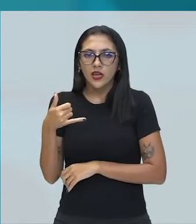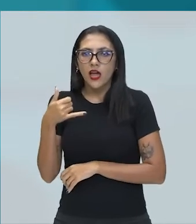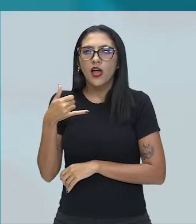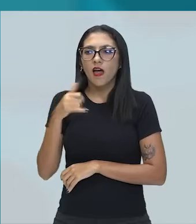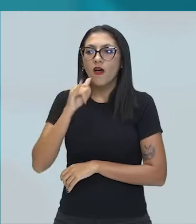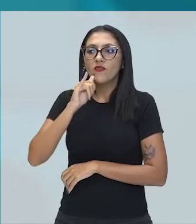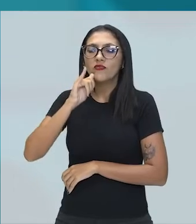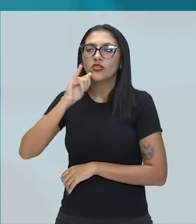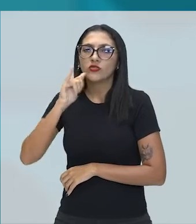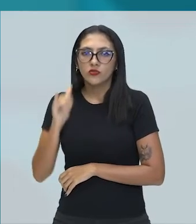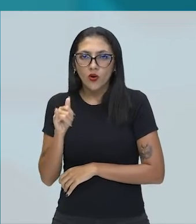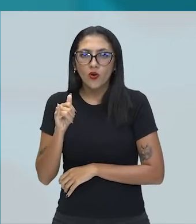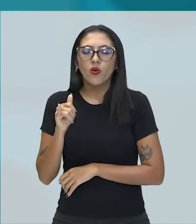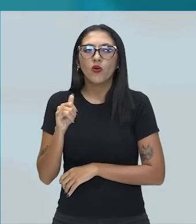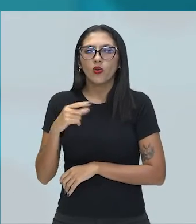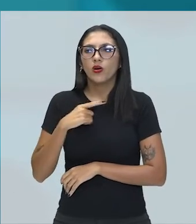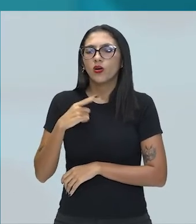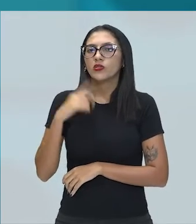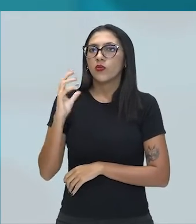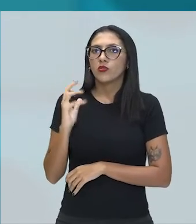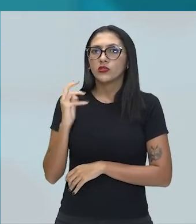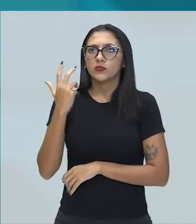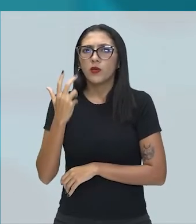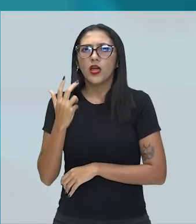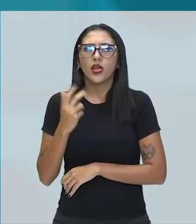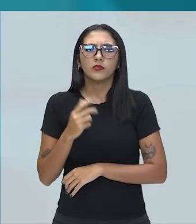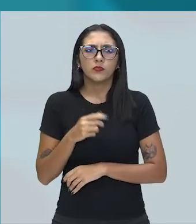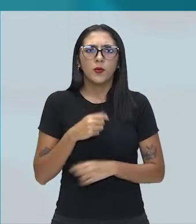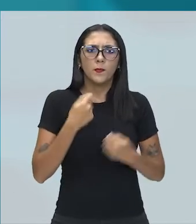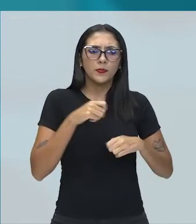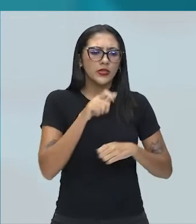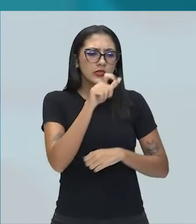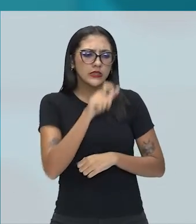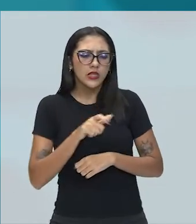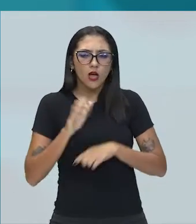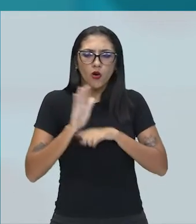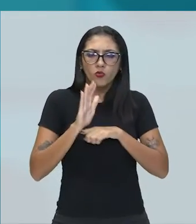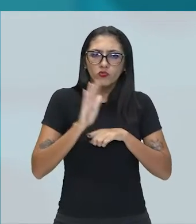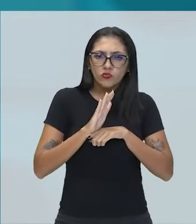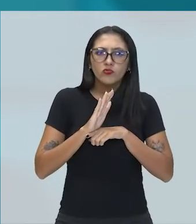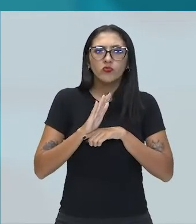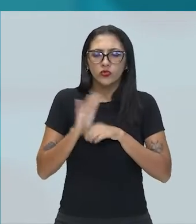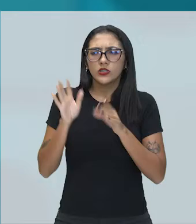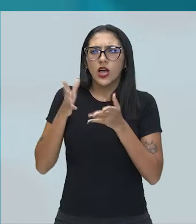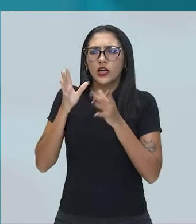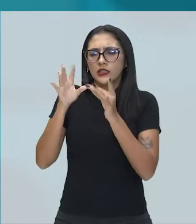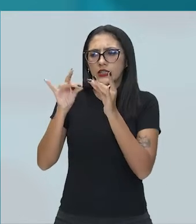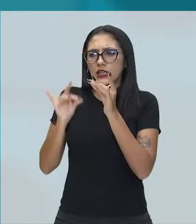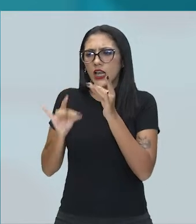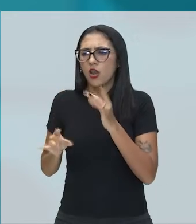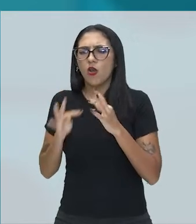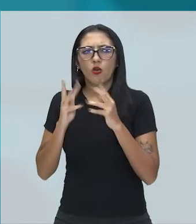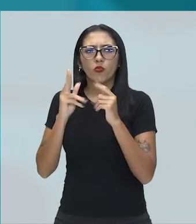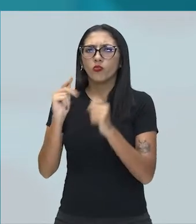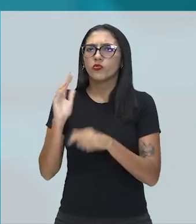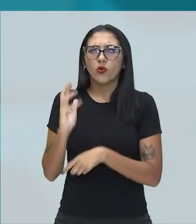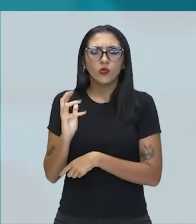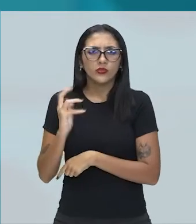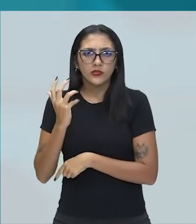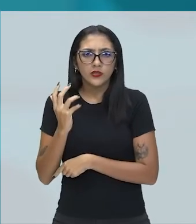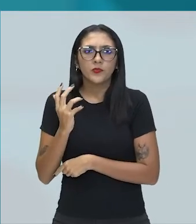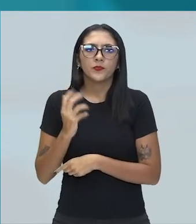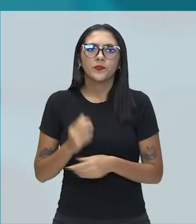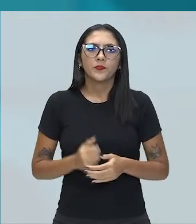avisou que houve ali um acidente, que alguém precisa de ajuda, passou todas as informações para esse serviço de